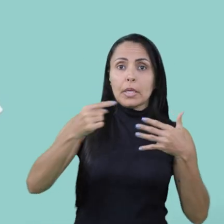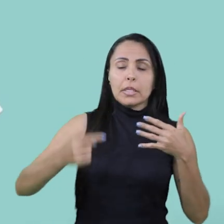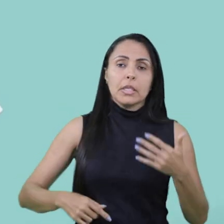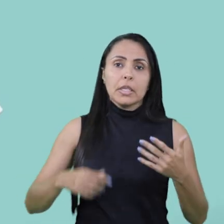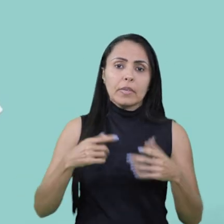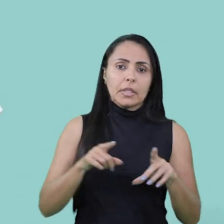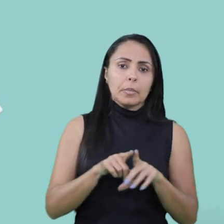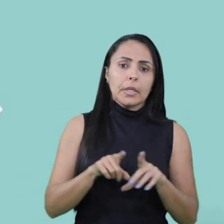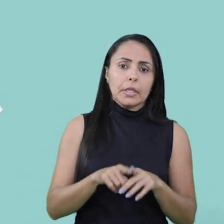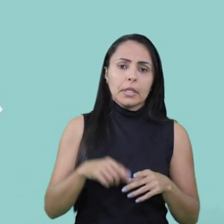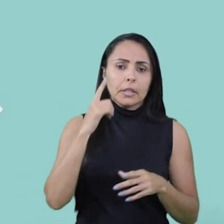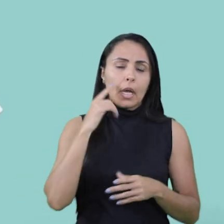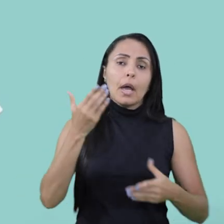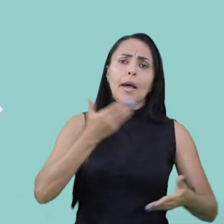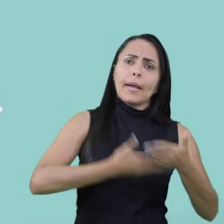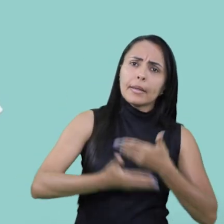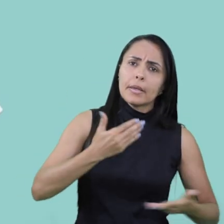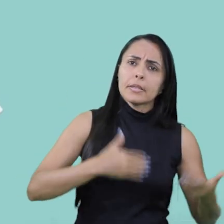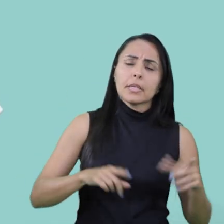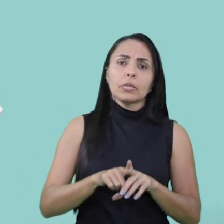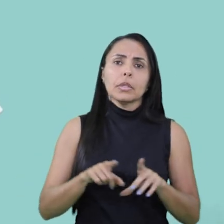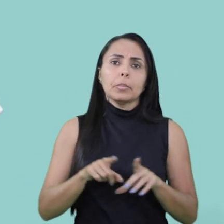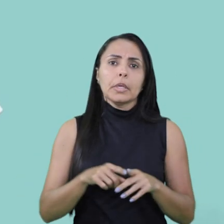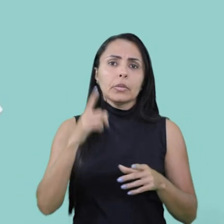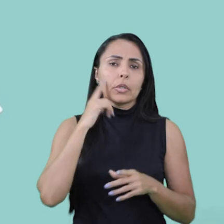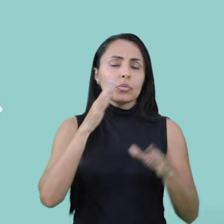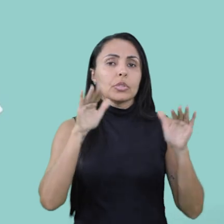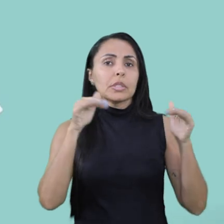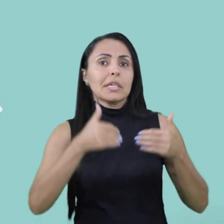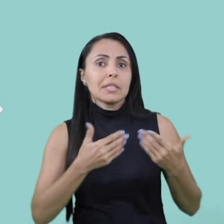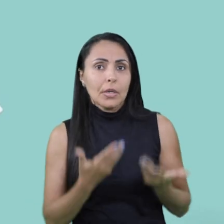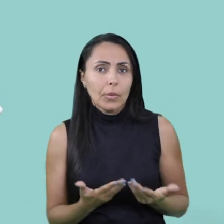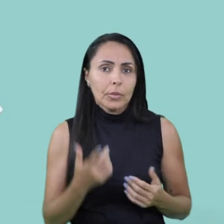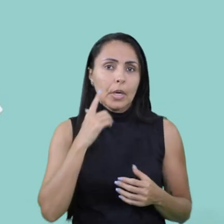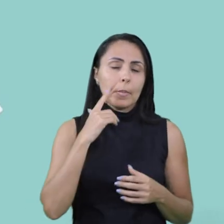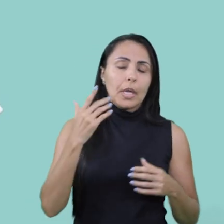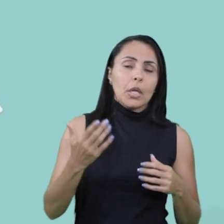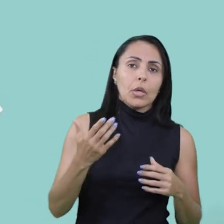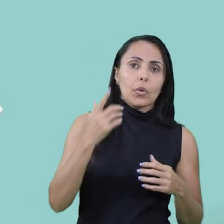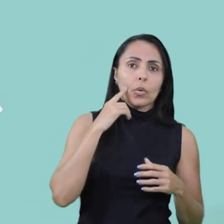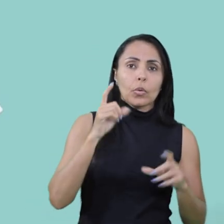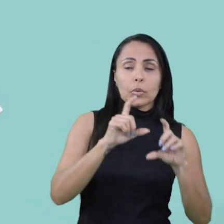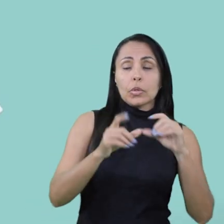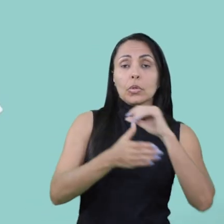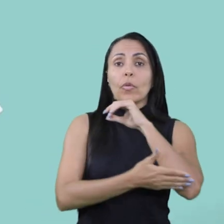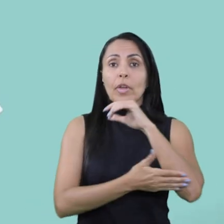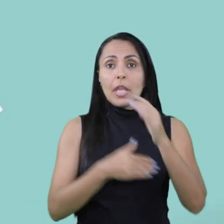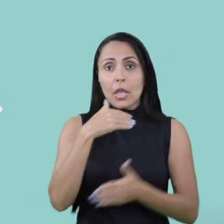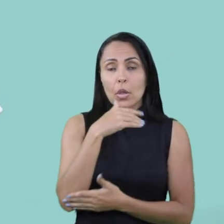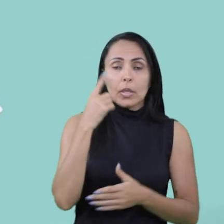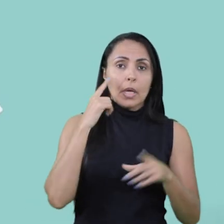né, de regulamentação com relação à questão dos ângulos de inclinação. cotovelo, linha de visão no caso de